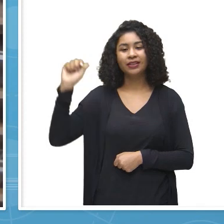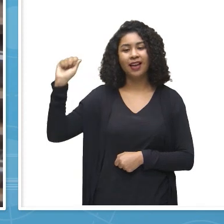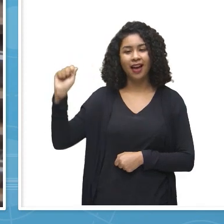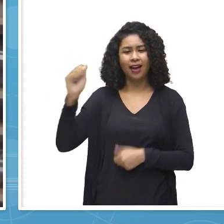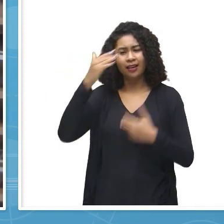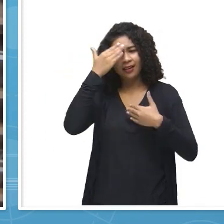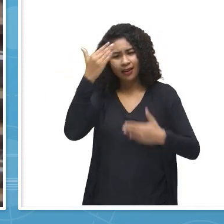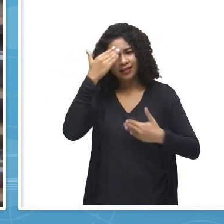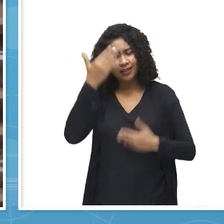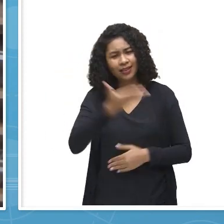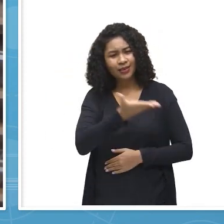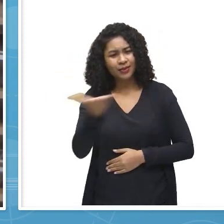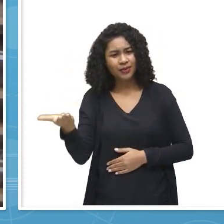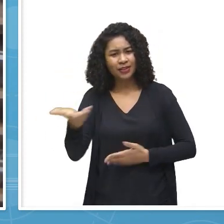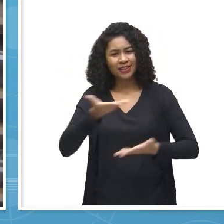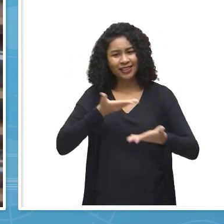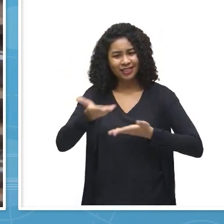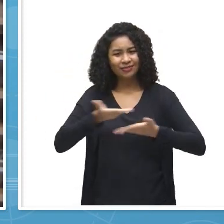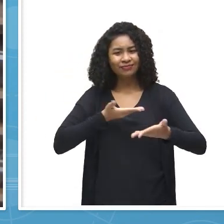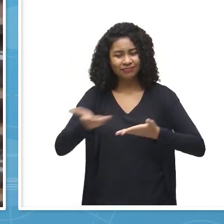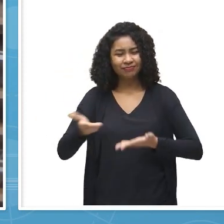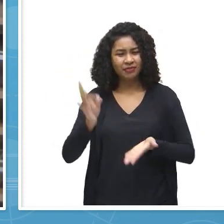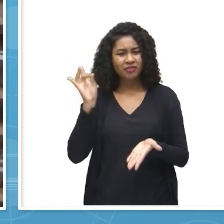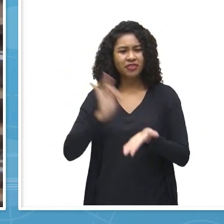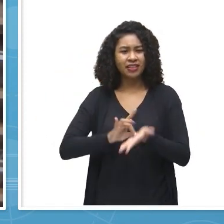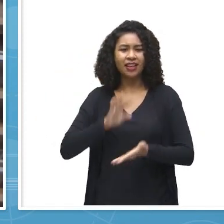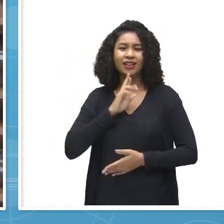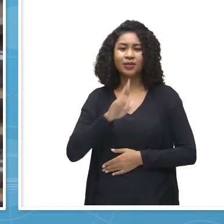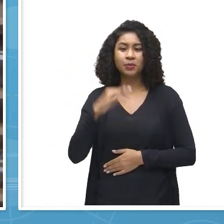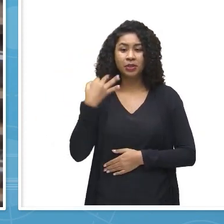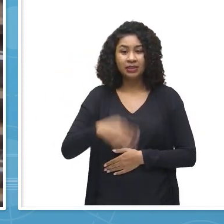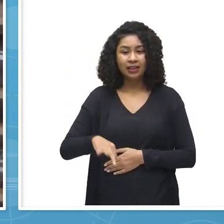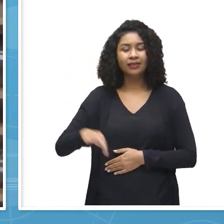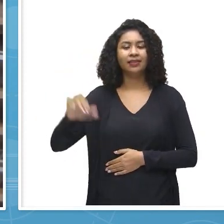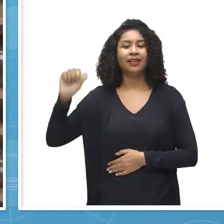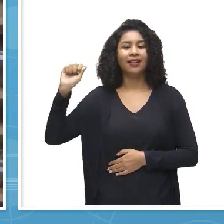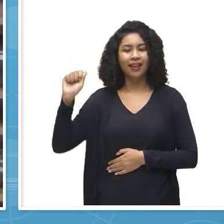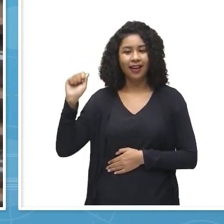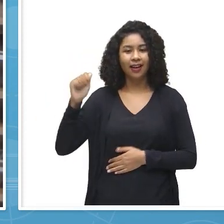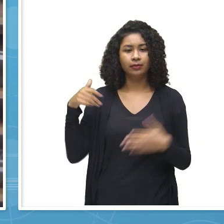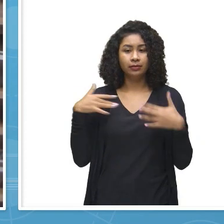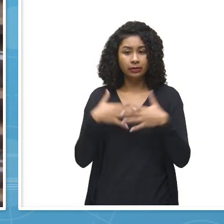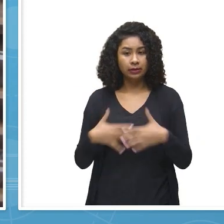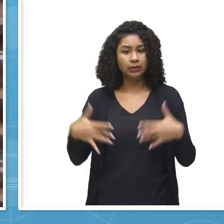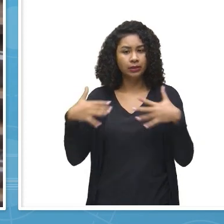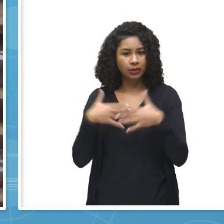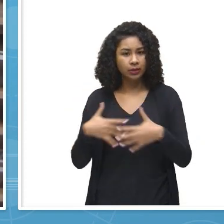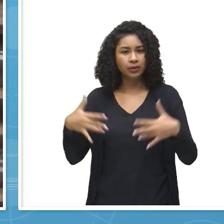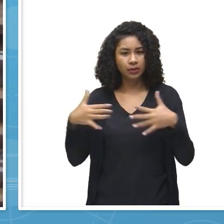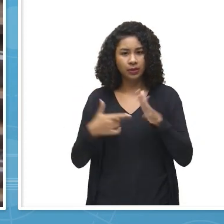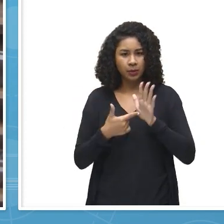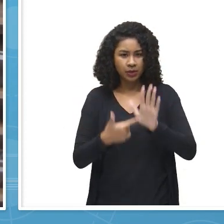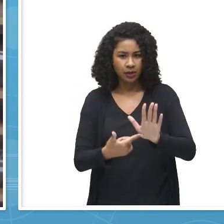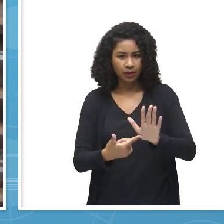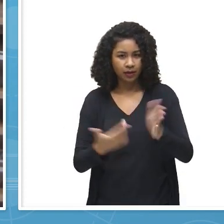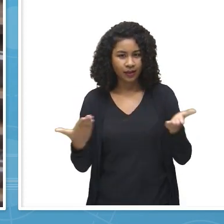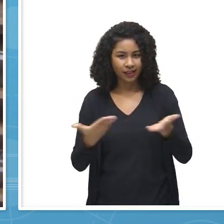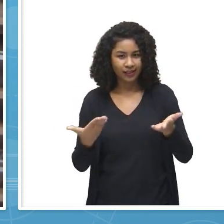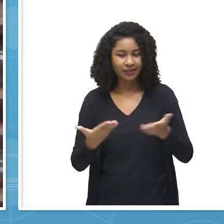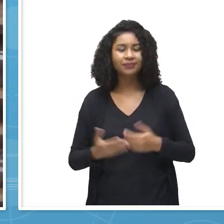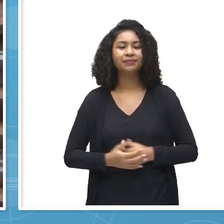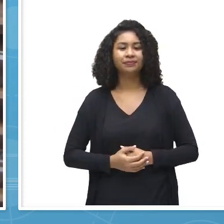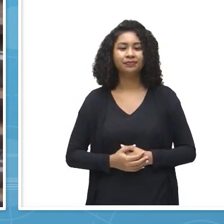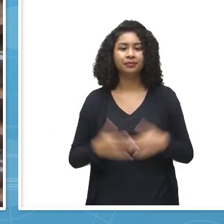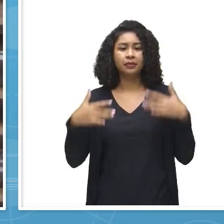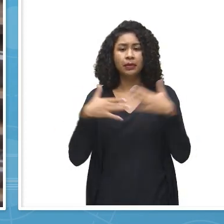participação de vocês. Então, é realmente a letra A, né? Então, o tecido epitelial, vamos voltar lá à questão correta. Isso. Ali o tecido